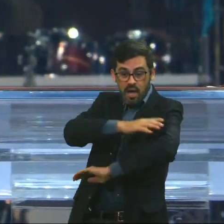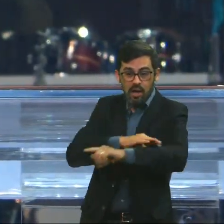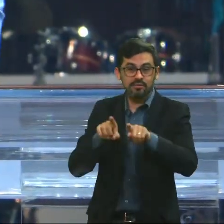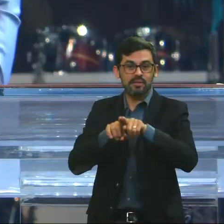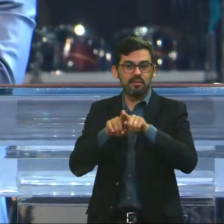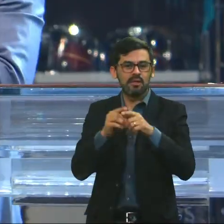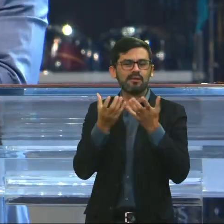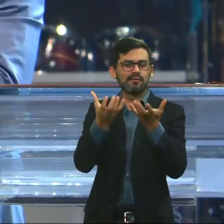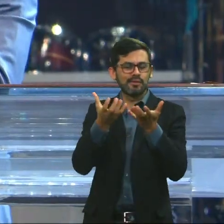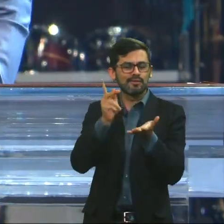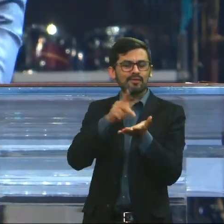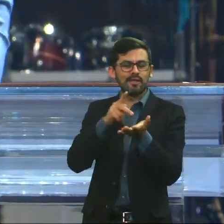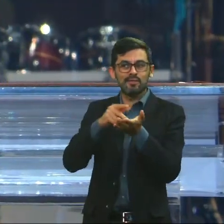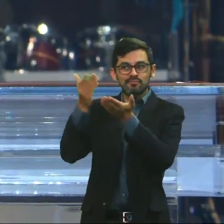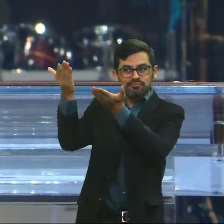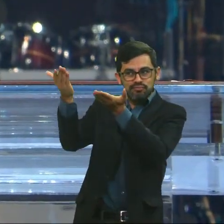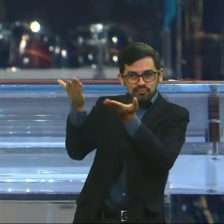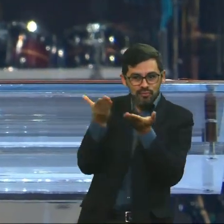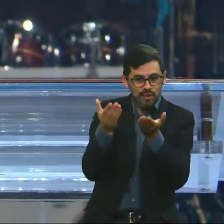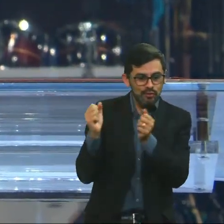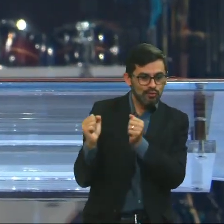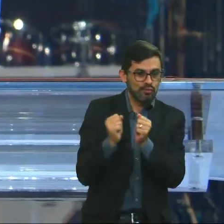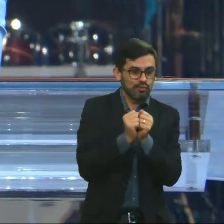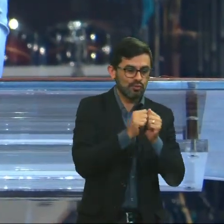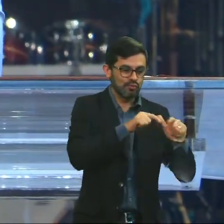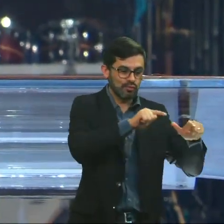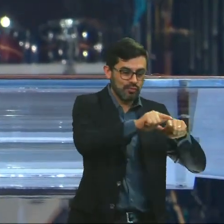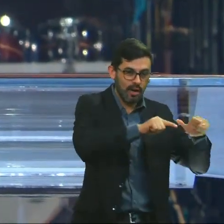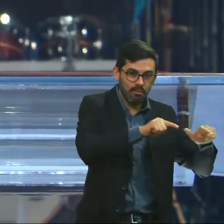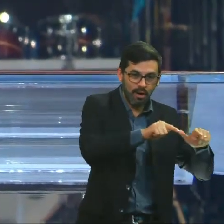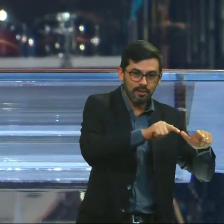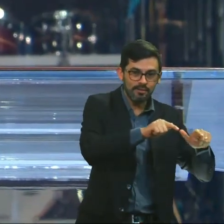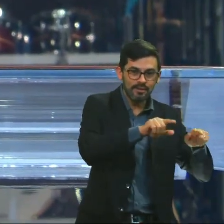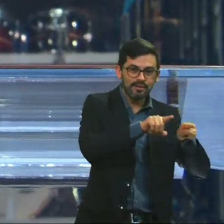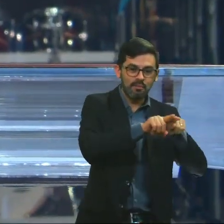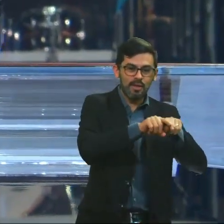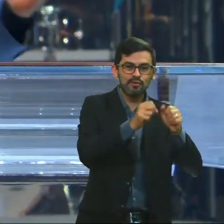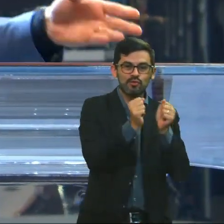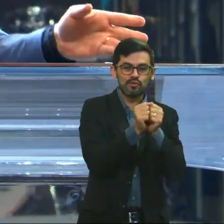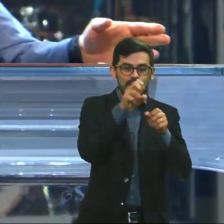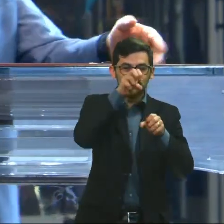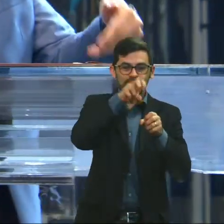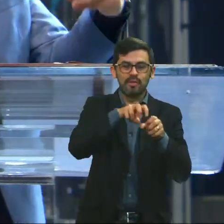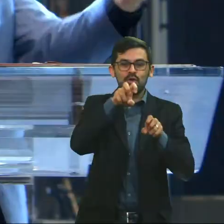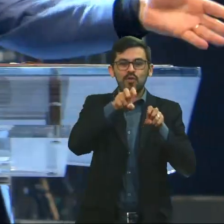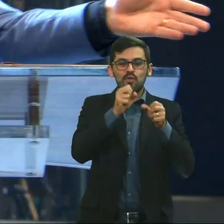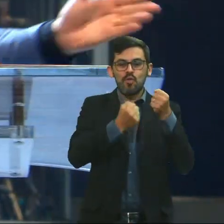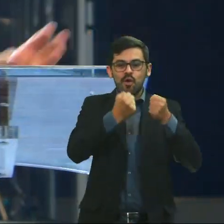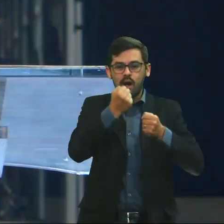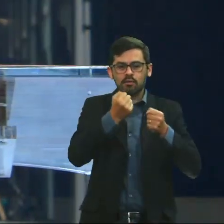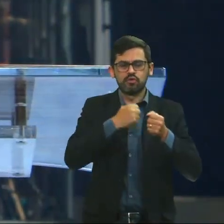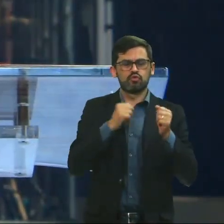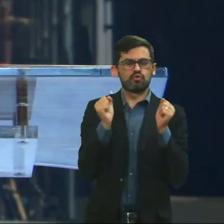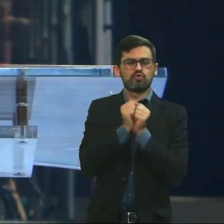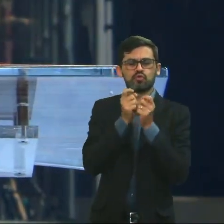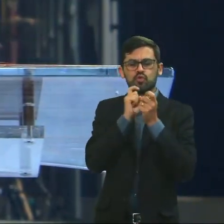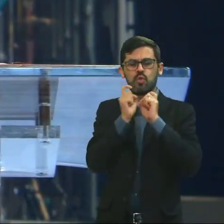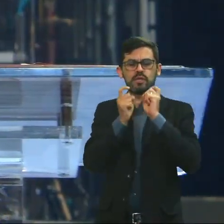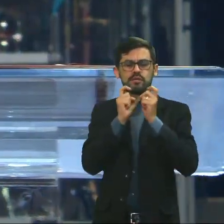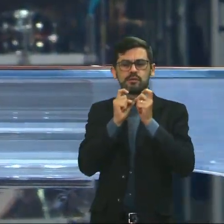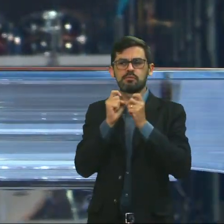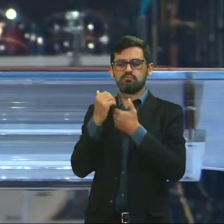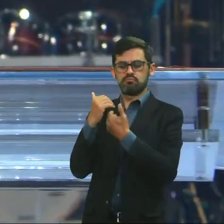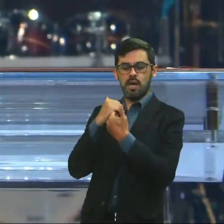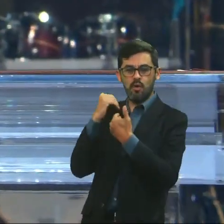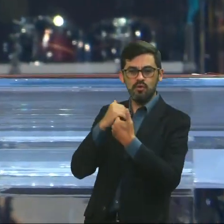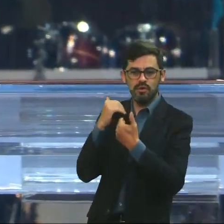eu queria que ela fosse comigo para o trabalho, no banco do carona, participasse das minhas reuniões, me desse